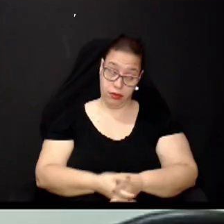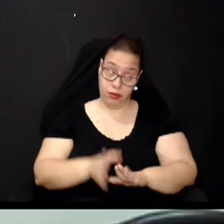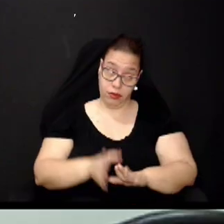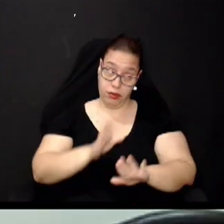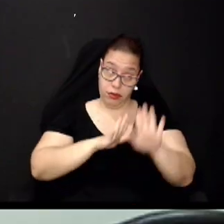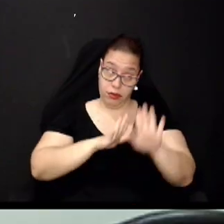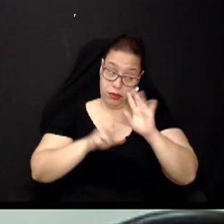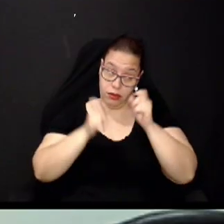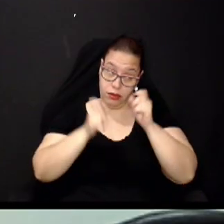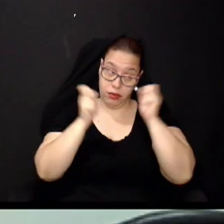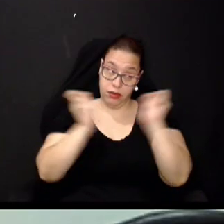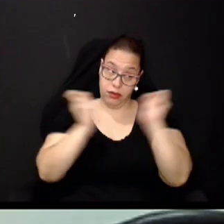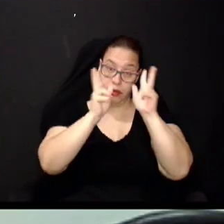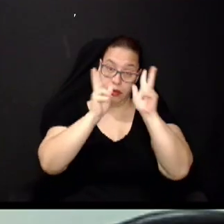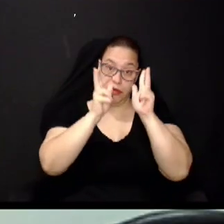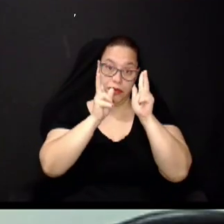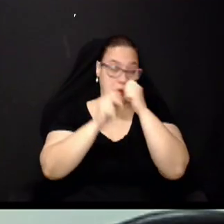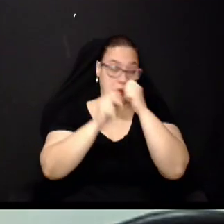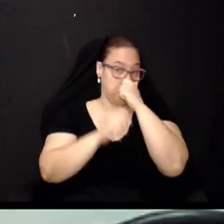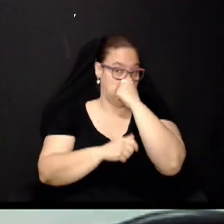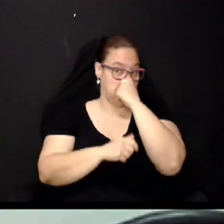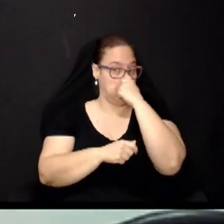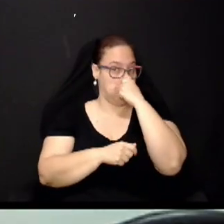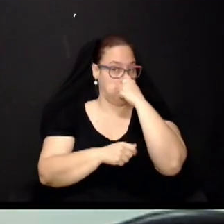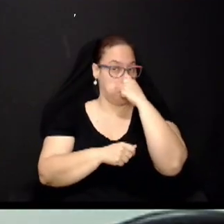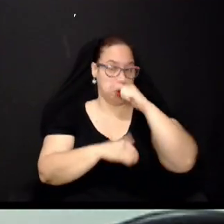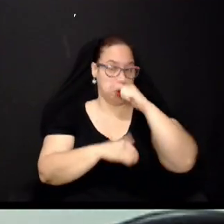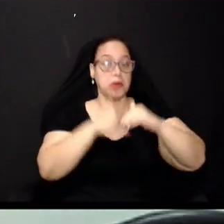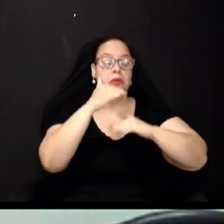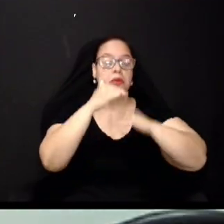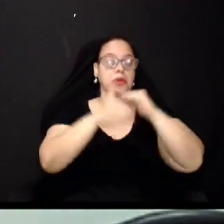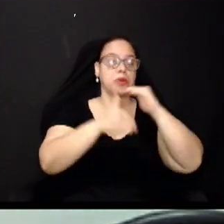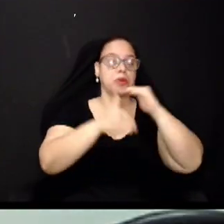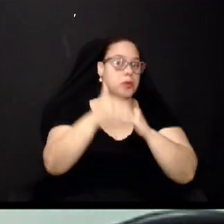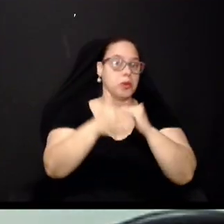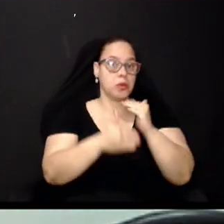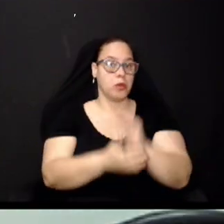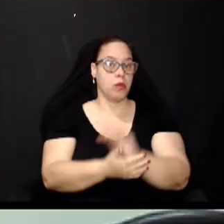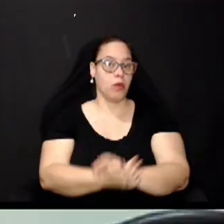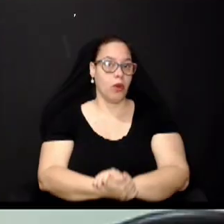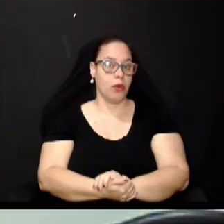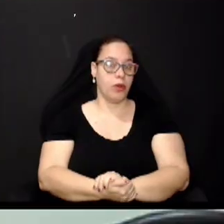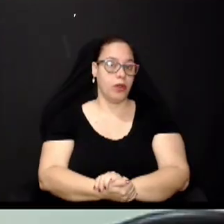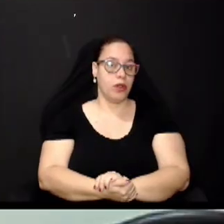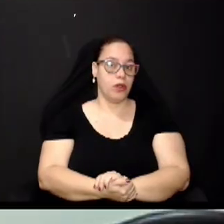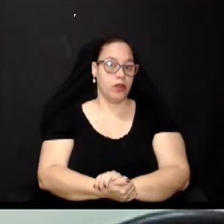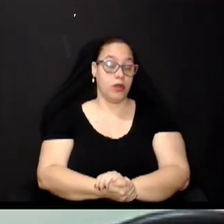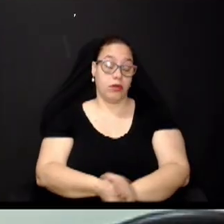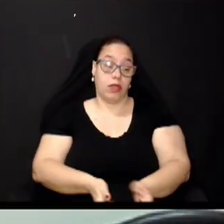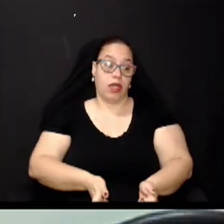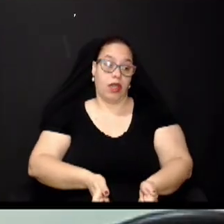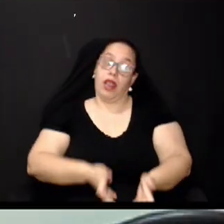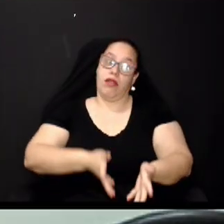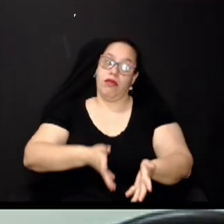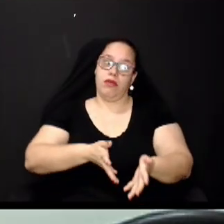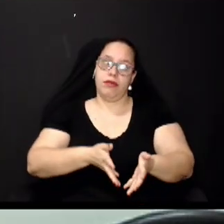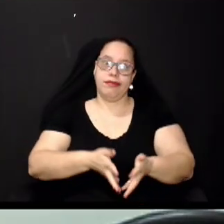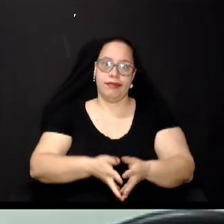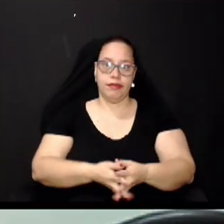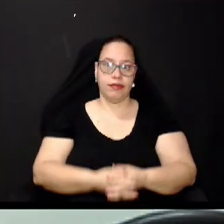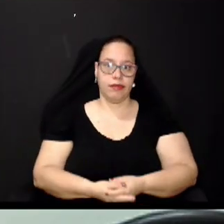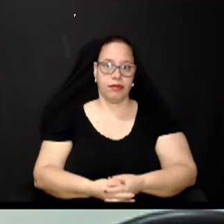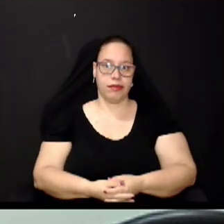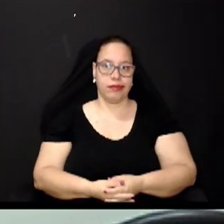paixão ela desencadeia, na verdade, muitos impulsos. Então, os